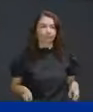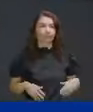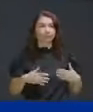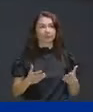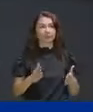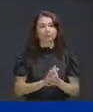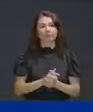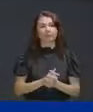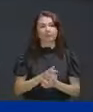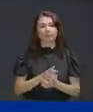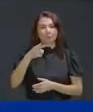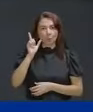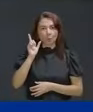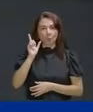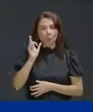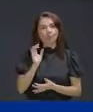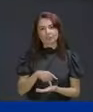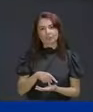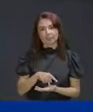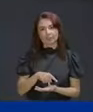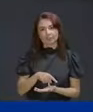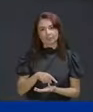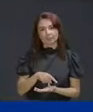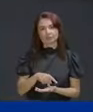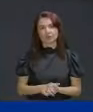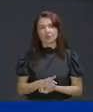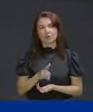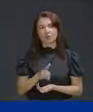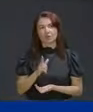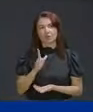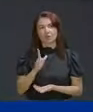Bom, ontem, de fato,